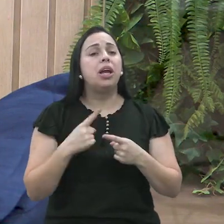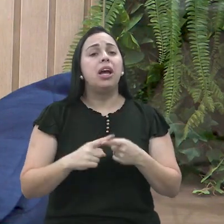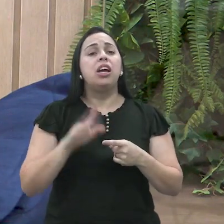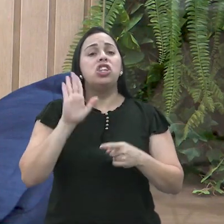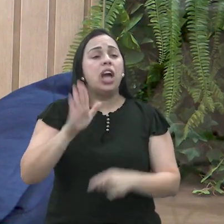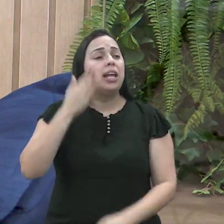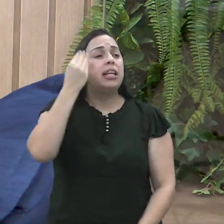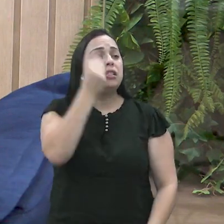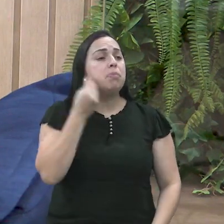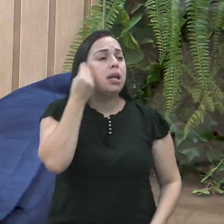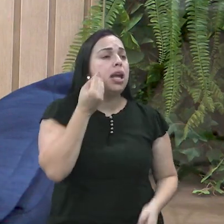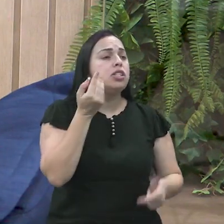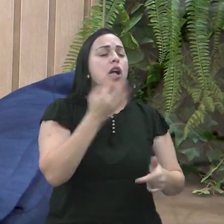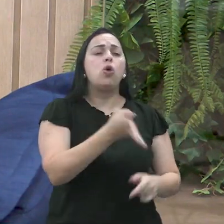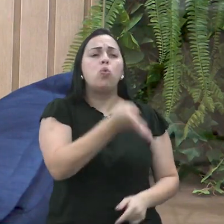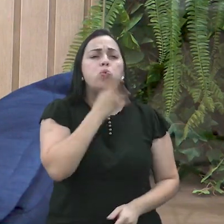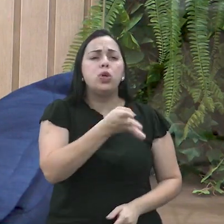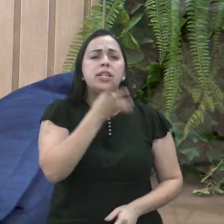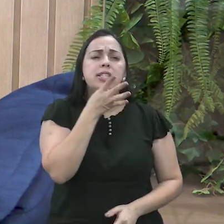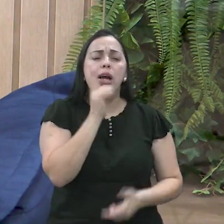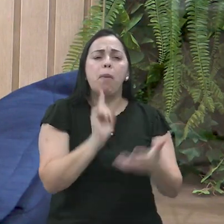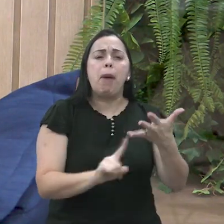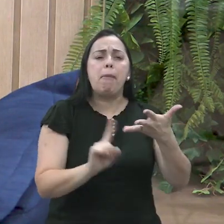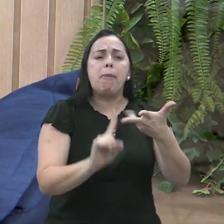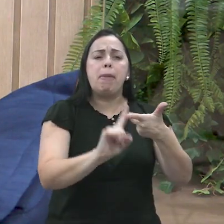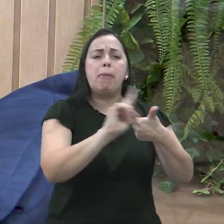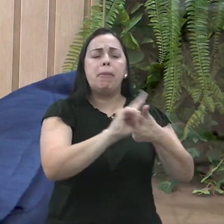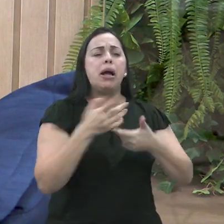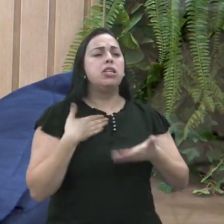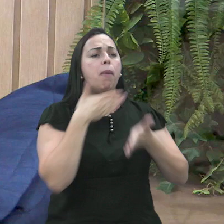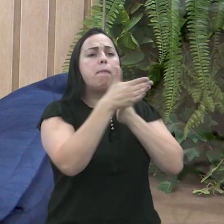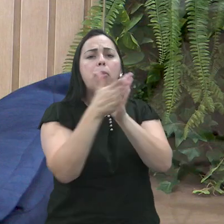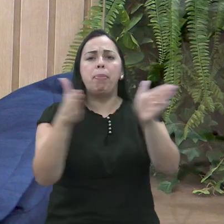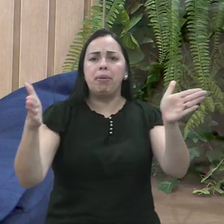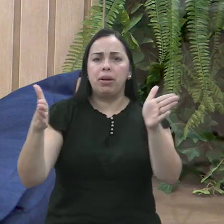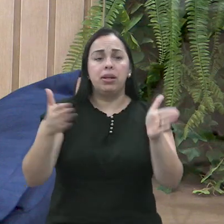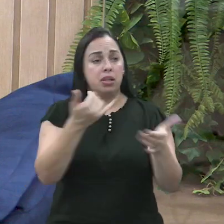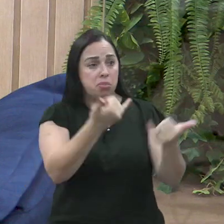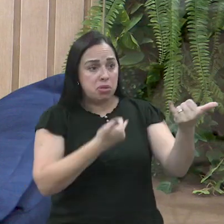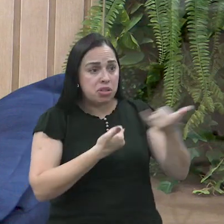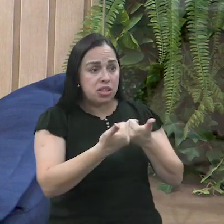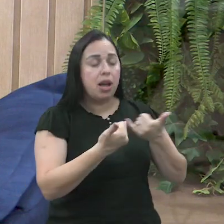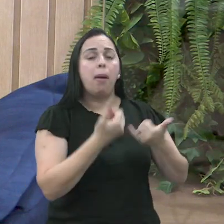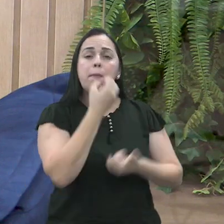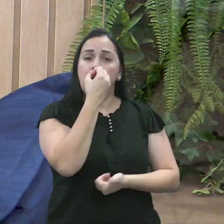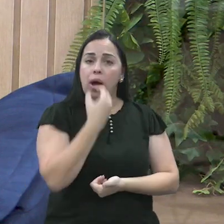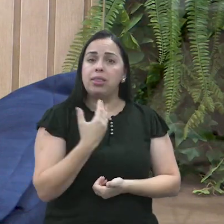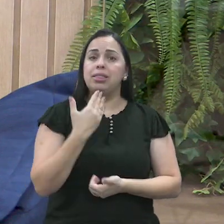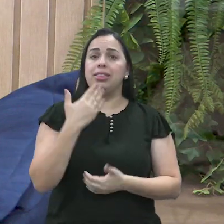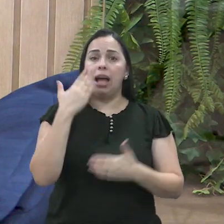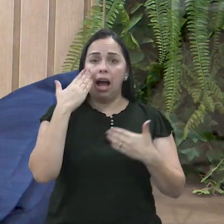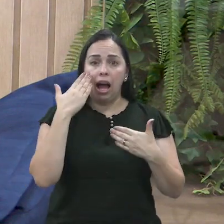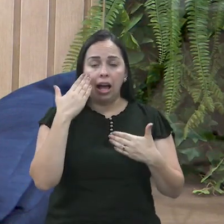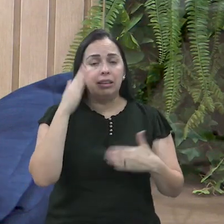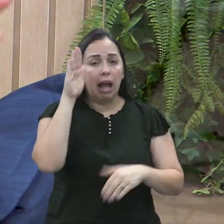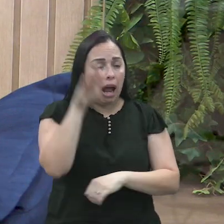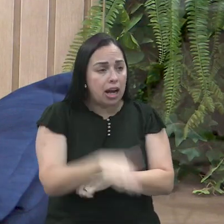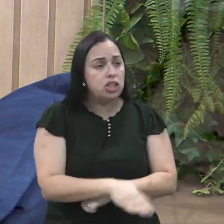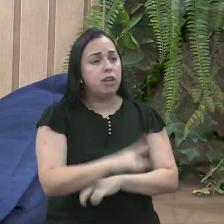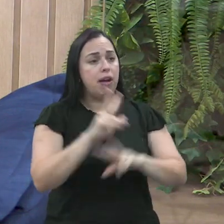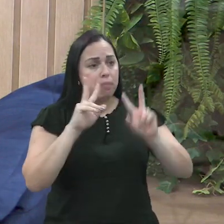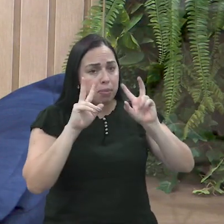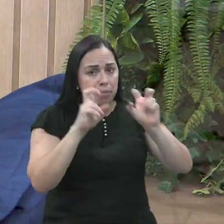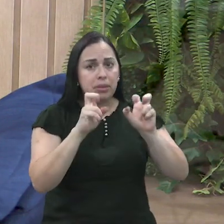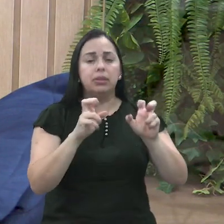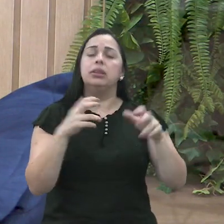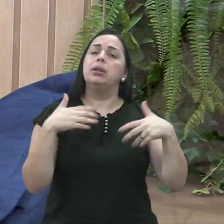vida profissional entrando em todos os lares de todas as regiões da cidade, dos telespectadores que me aceitavam, que diziam, sim, boa tarde, vou